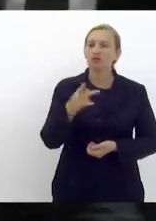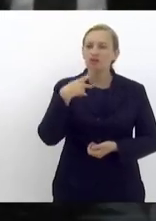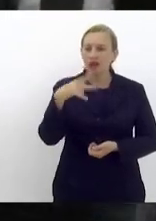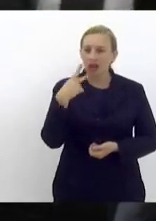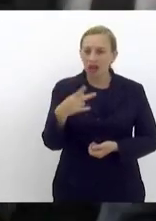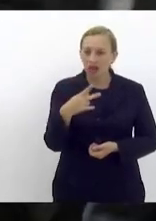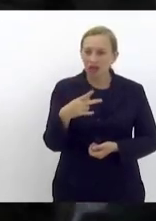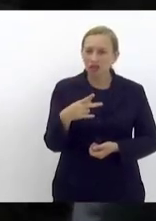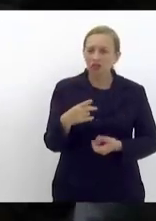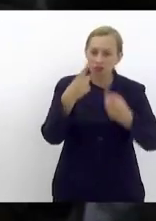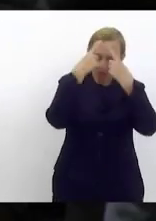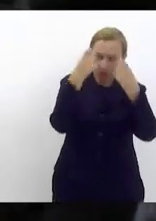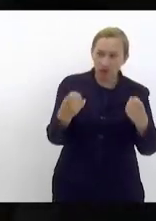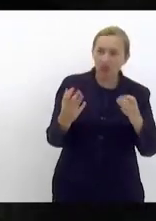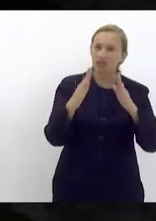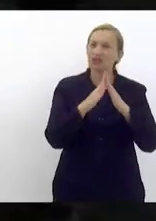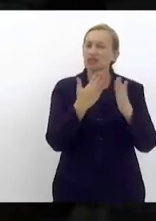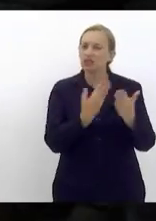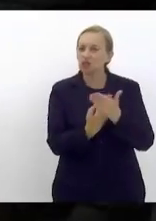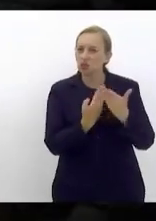sobre episódios de violência nas escolas,